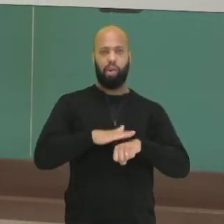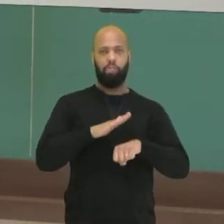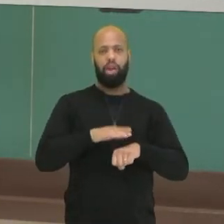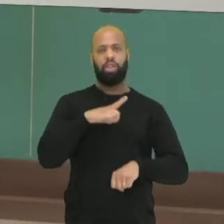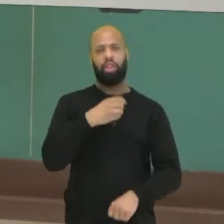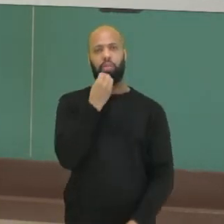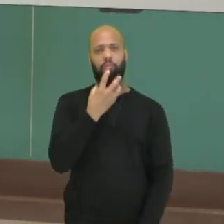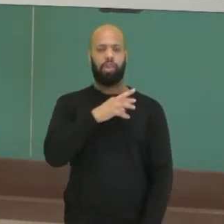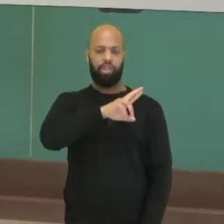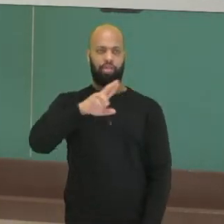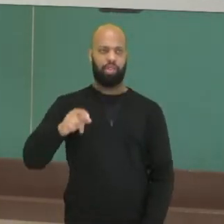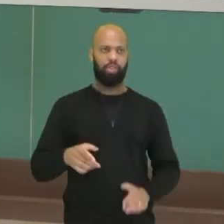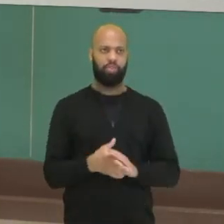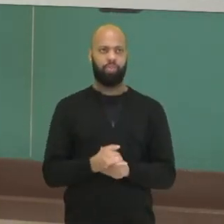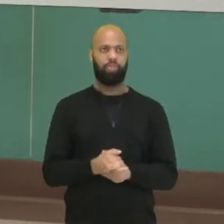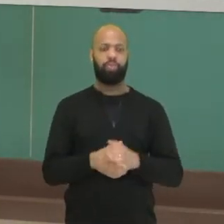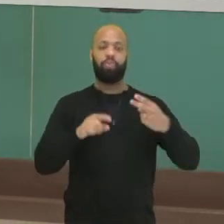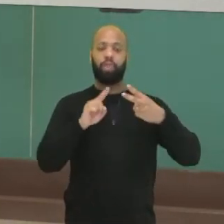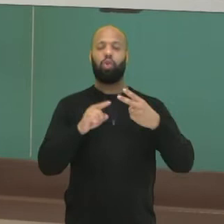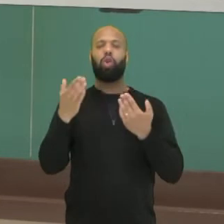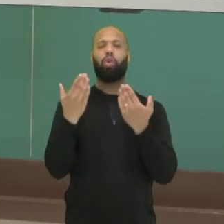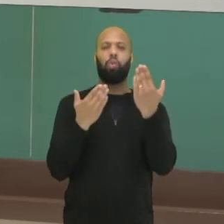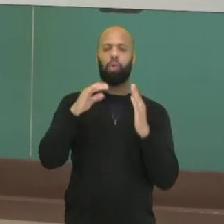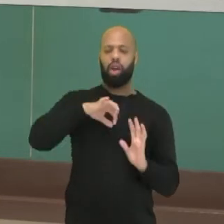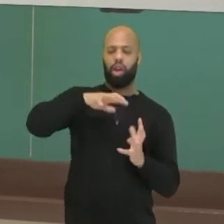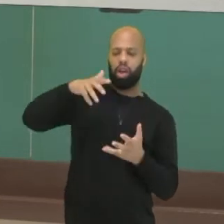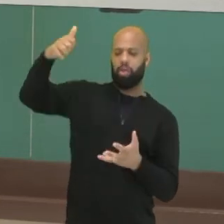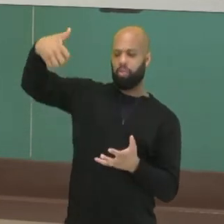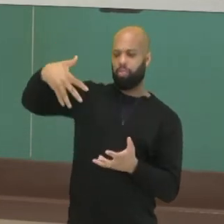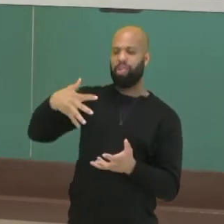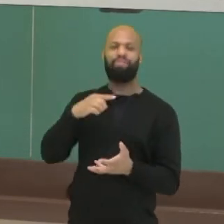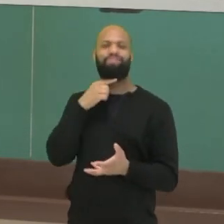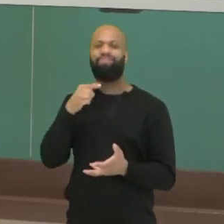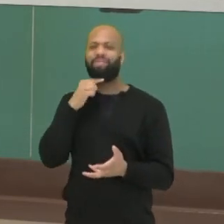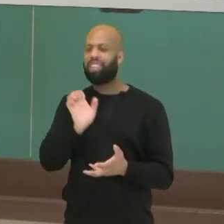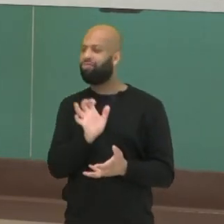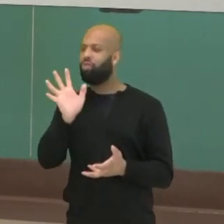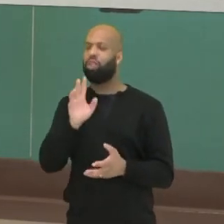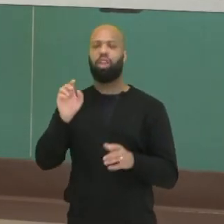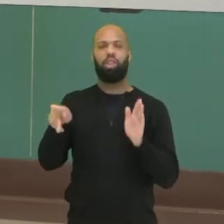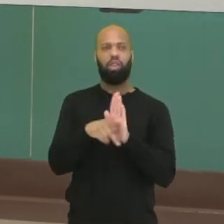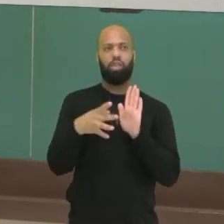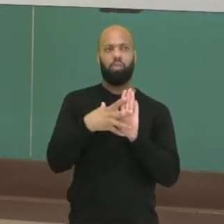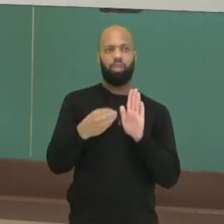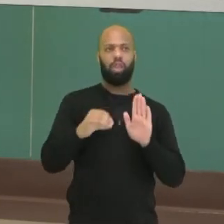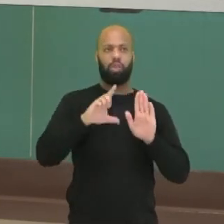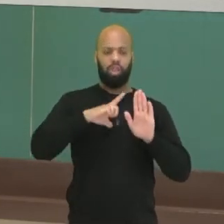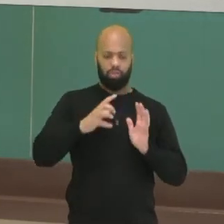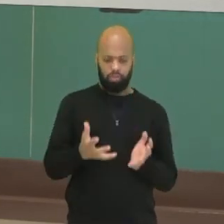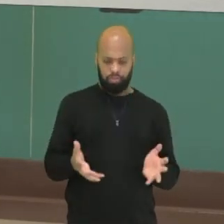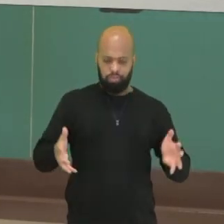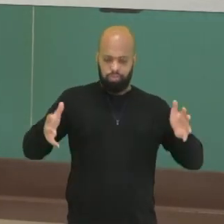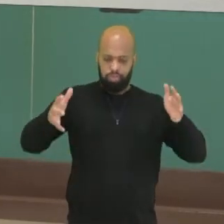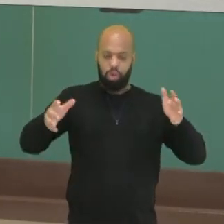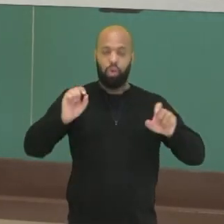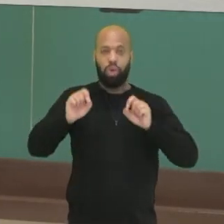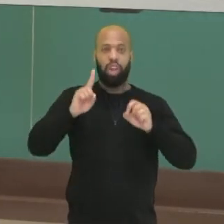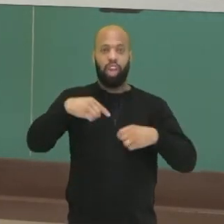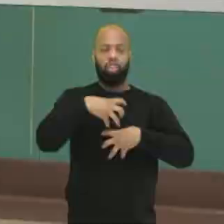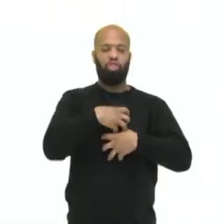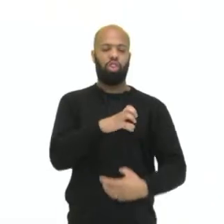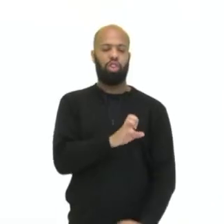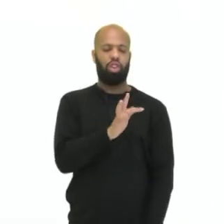beneficiada. E uma comparação entre o efeito estufa natural e o modelo do ecossistema. As paredes do frasco funcionam como efeito